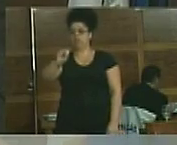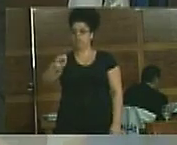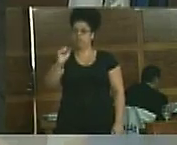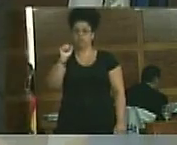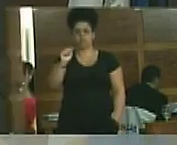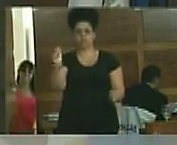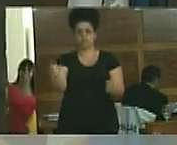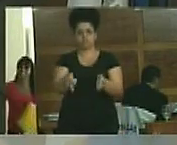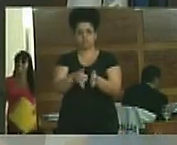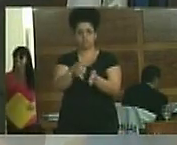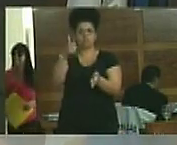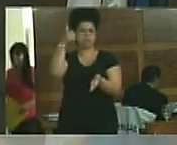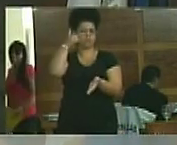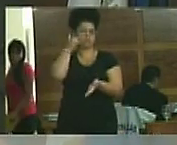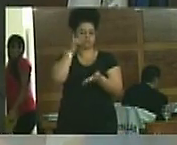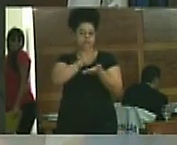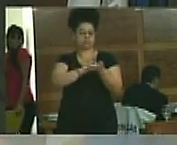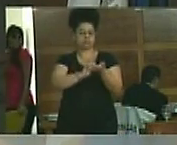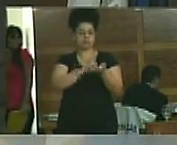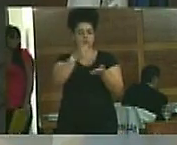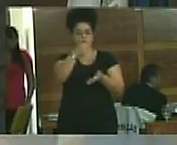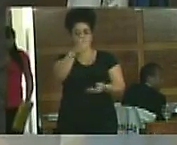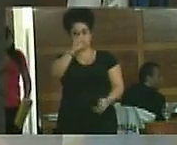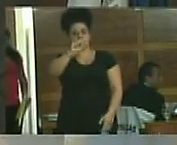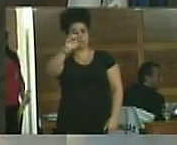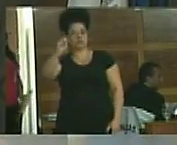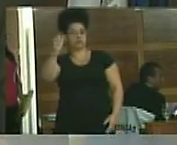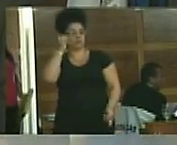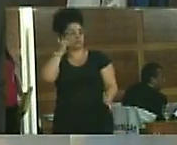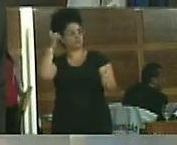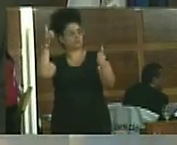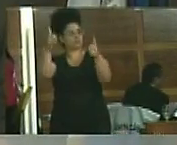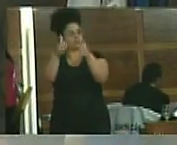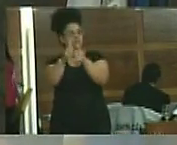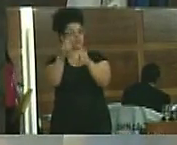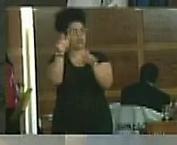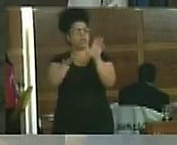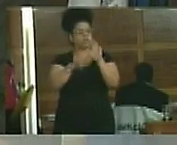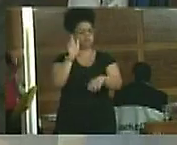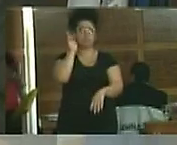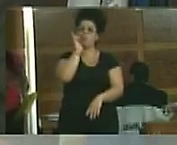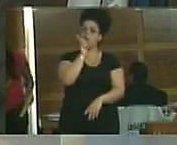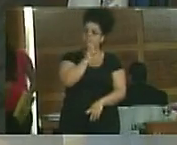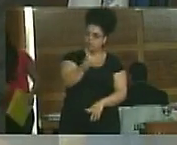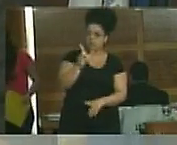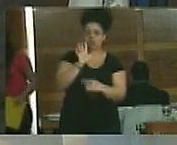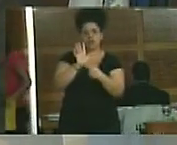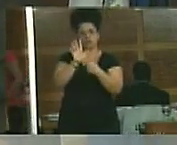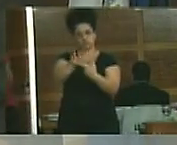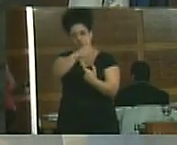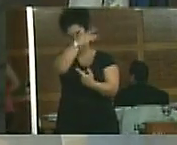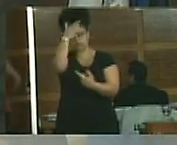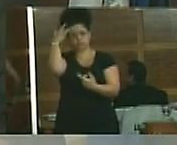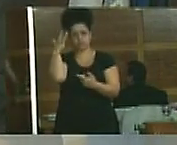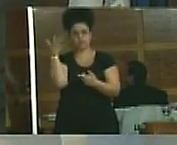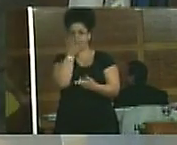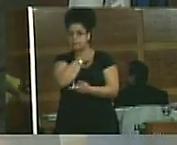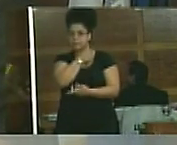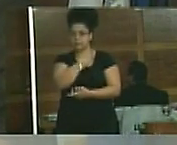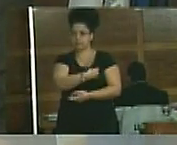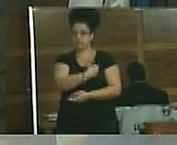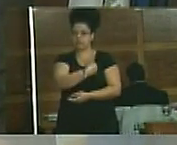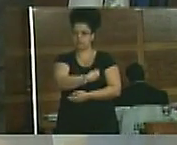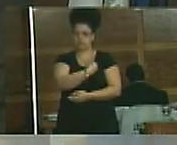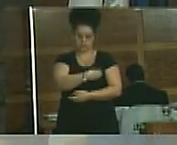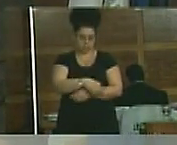bom? E muitas das vezes, a gente prevenindo, a gente consegue ajudar outras pessoas aí que,